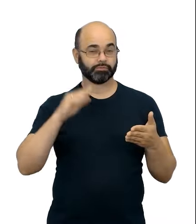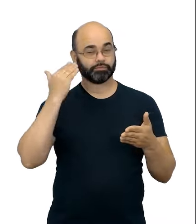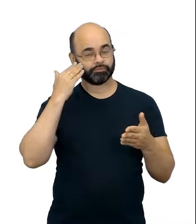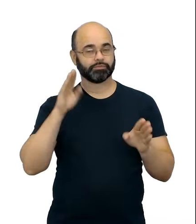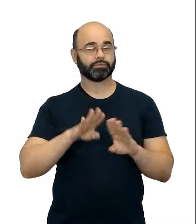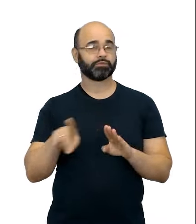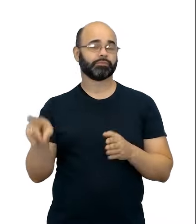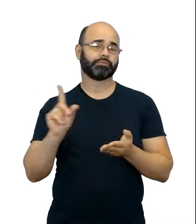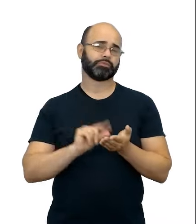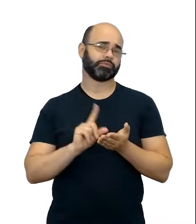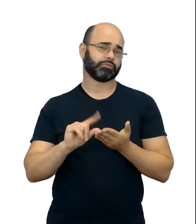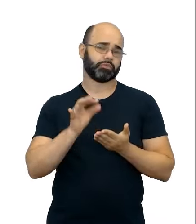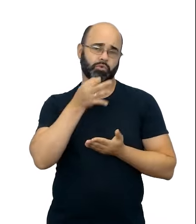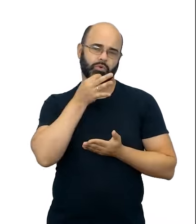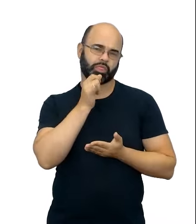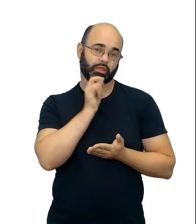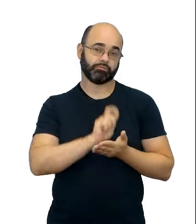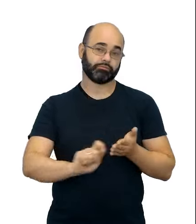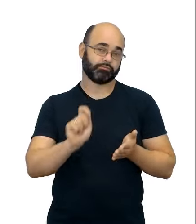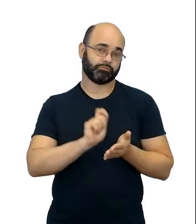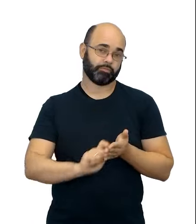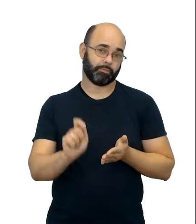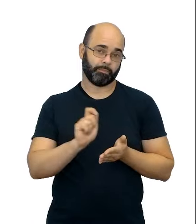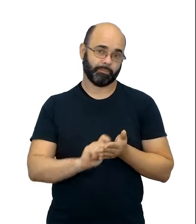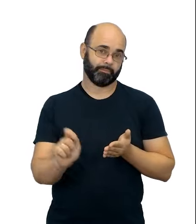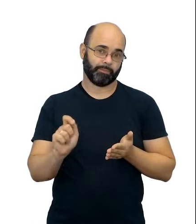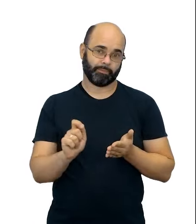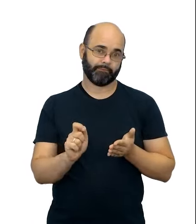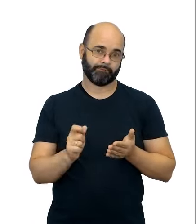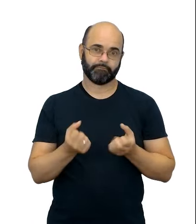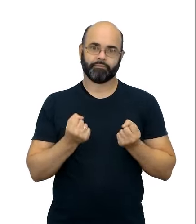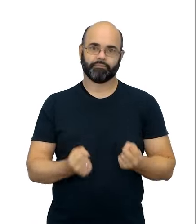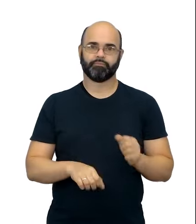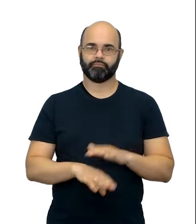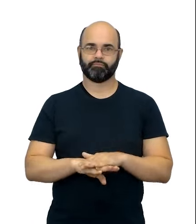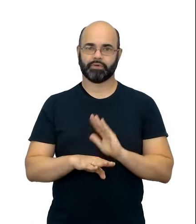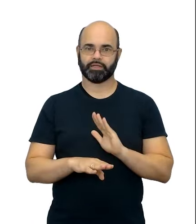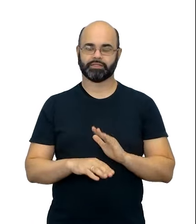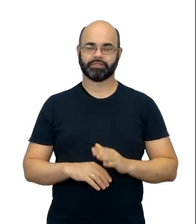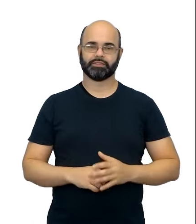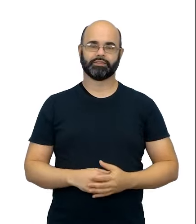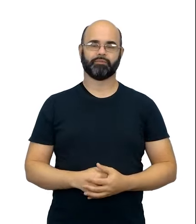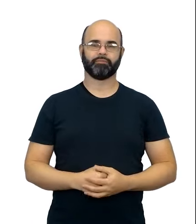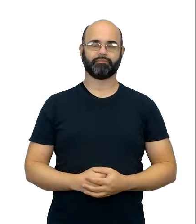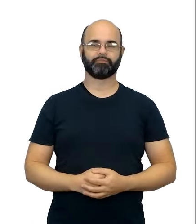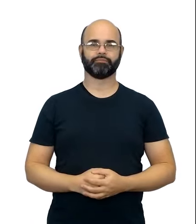escrever artigos de opinião mais complexos, né? Não sendo